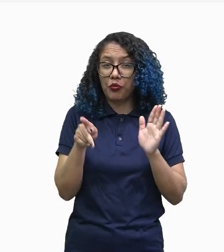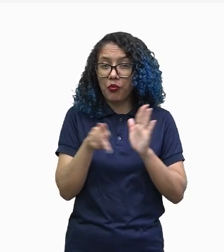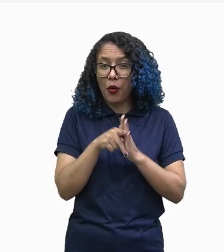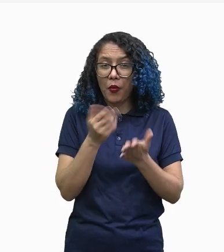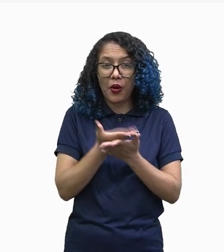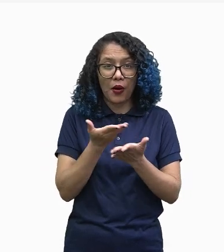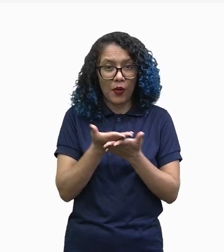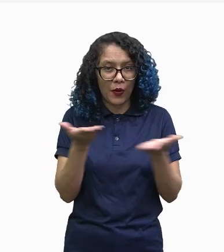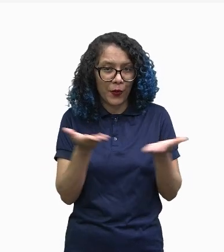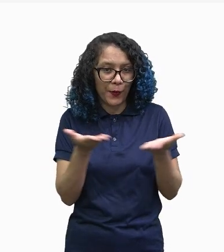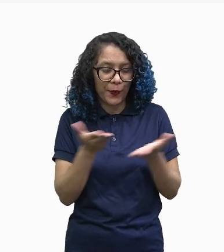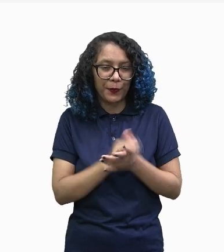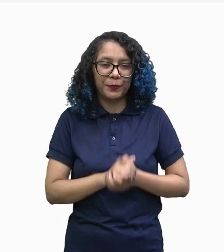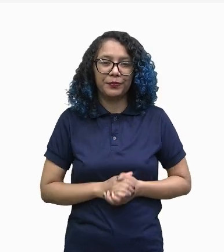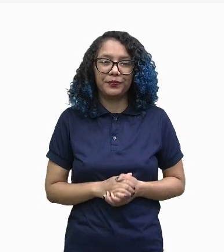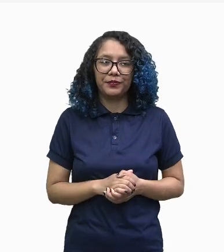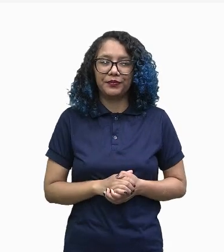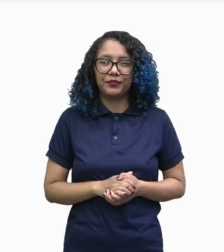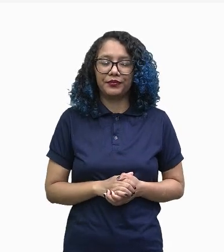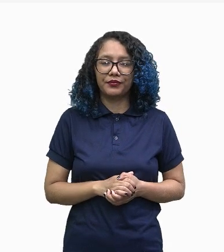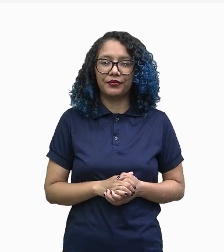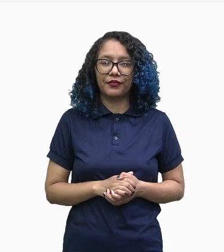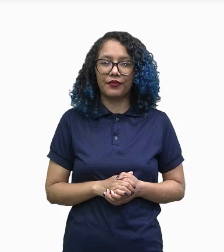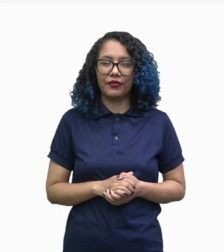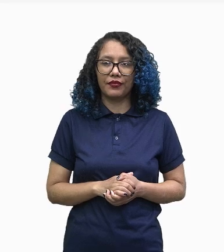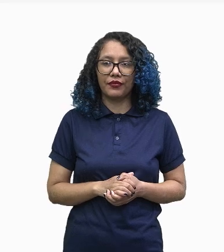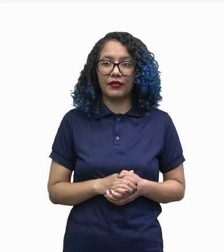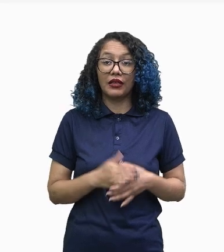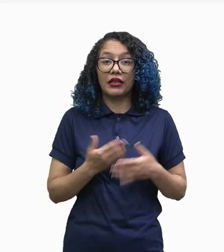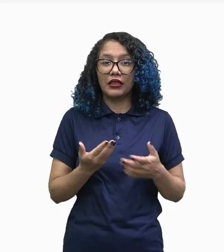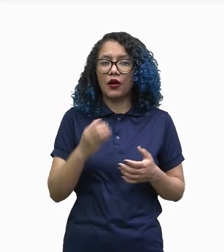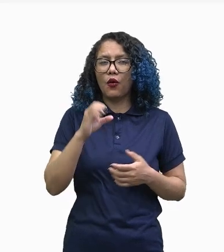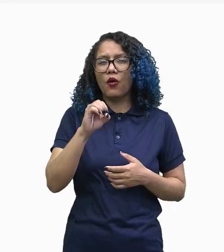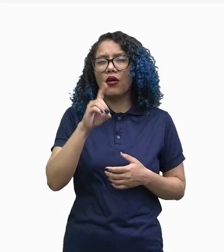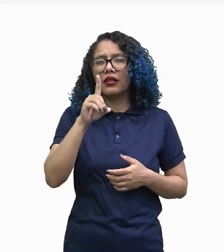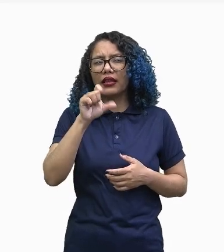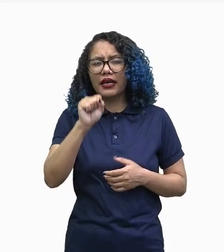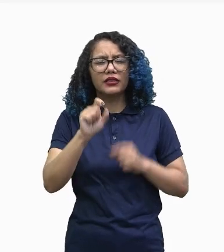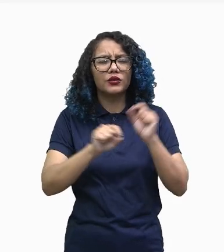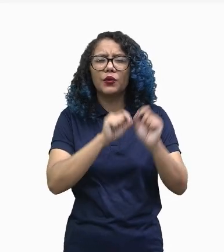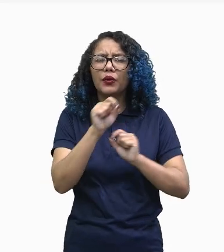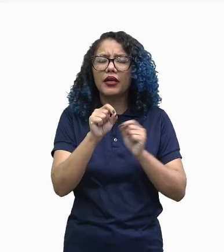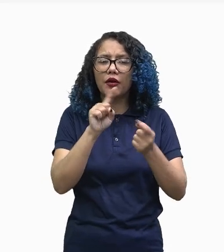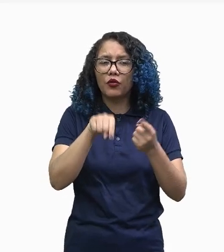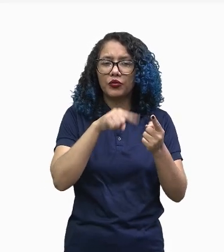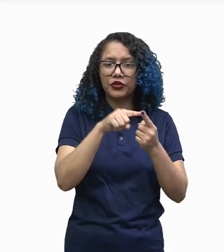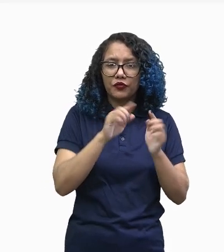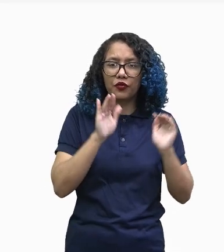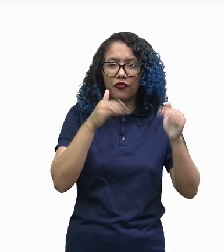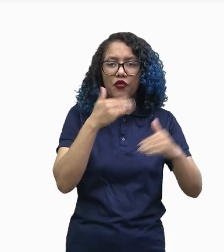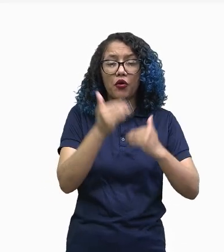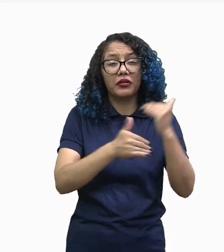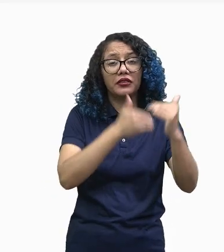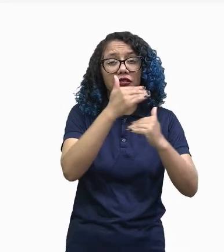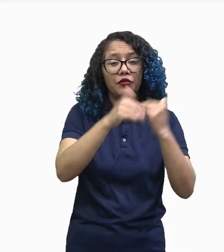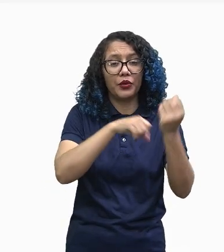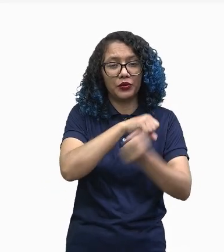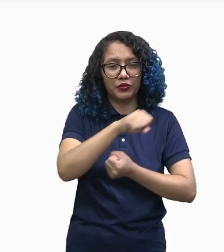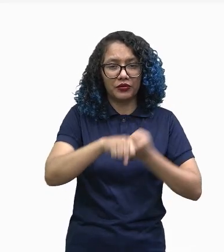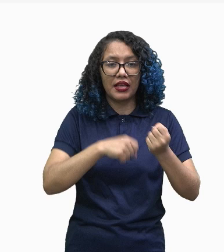né? Lembrando que uma ODS, né, são os Objetivos de Desenvolvimento Sustentável. Nós